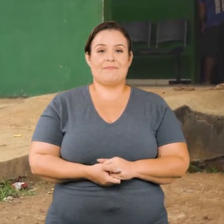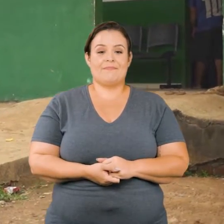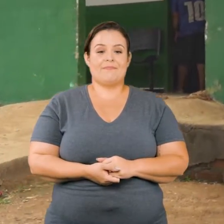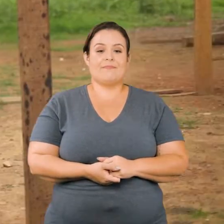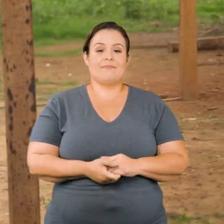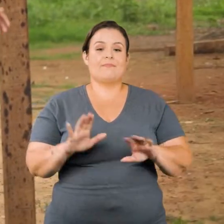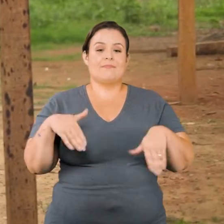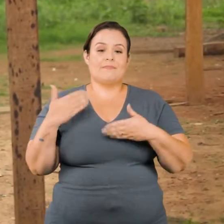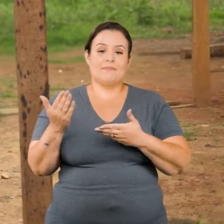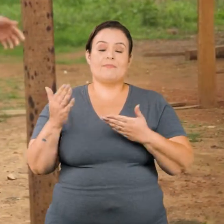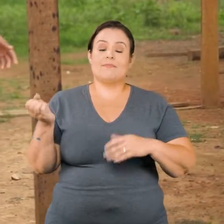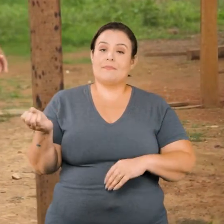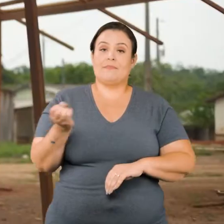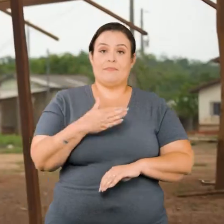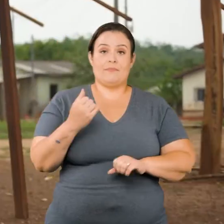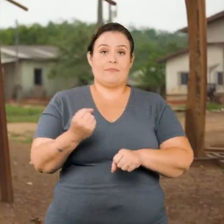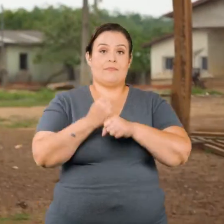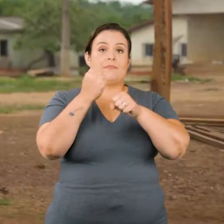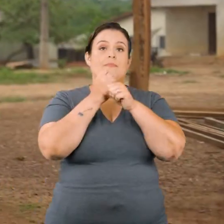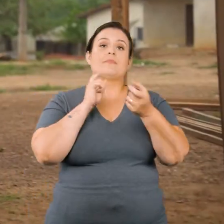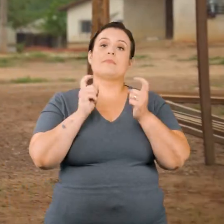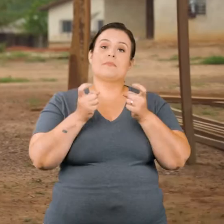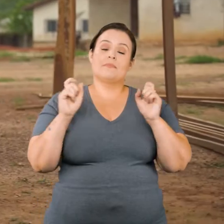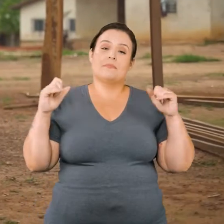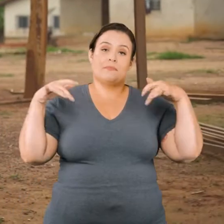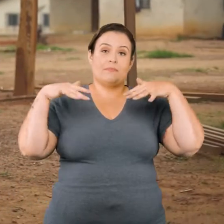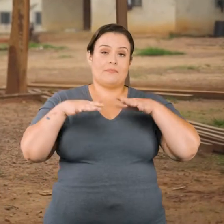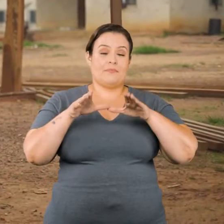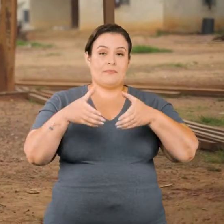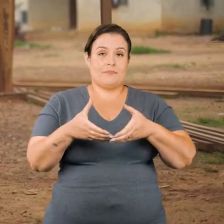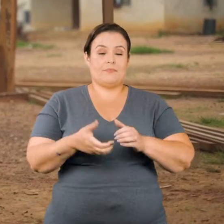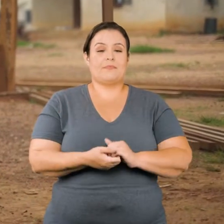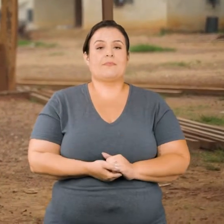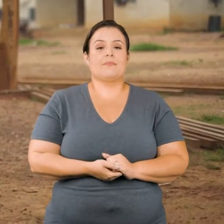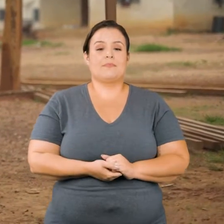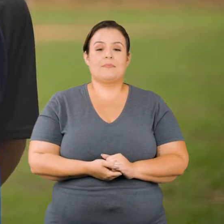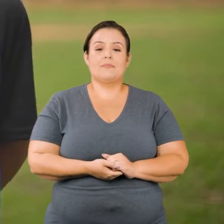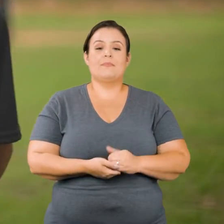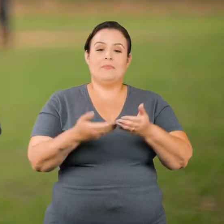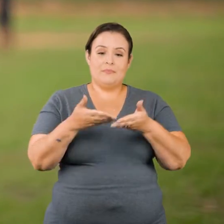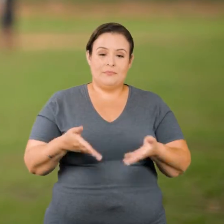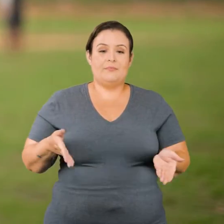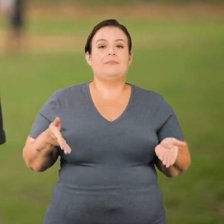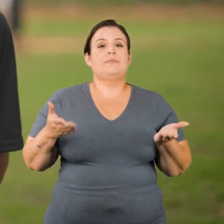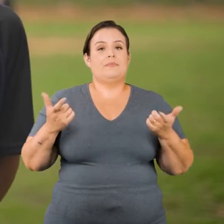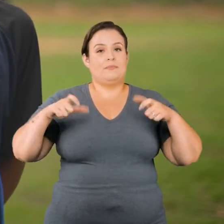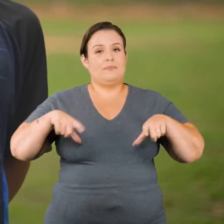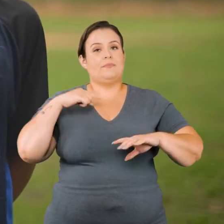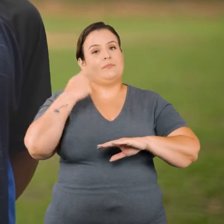Essa daqui é a nova maloca que está sendo construída para reunião da comunidade. Aqui é a copa da nossa